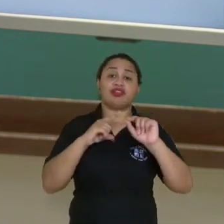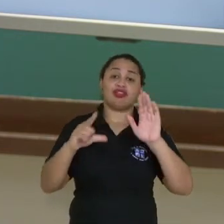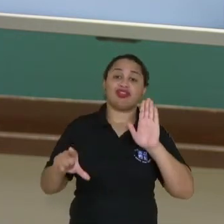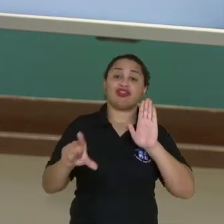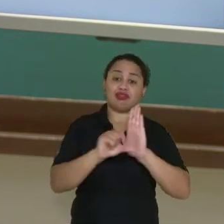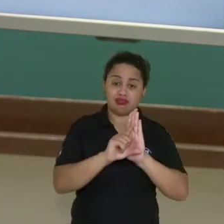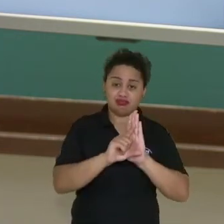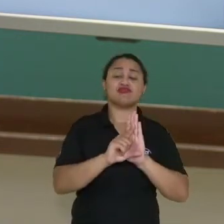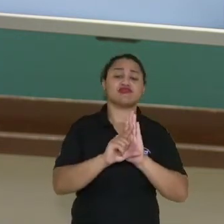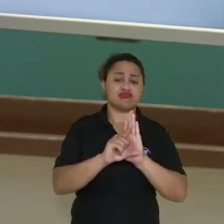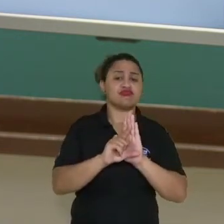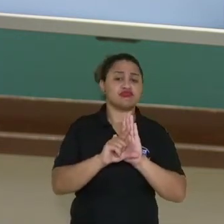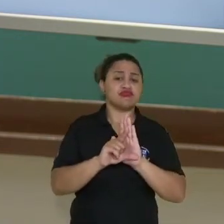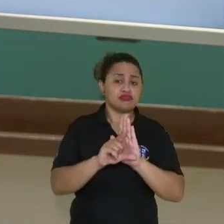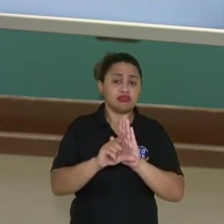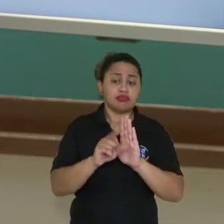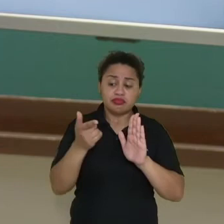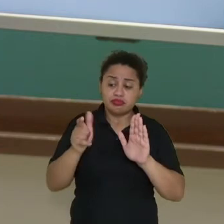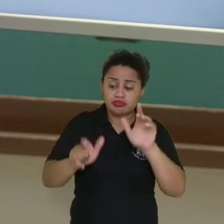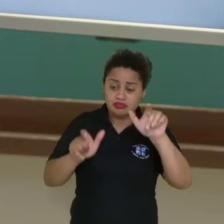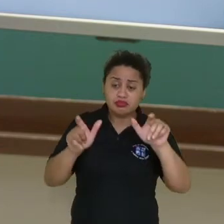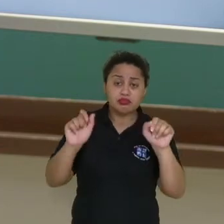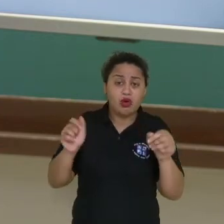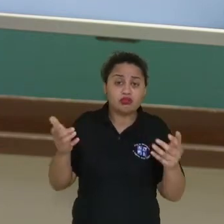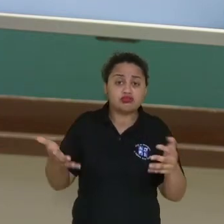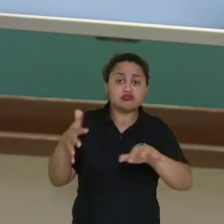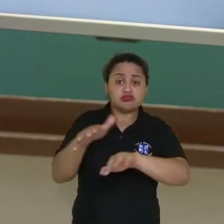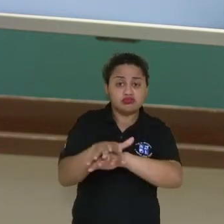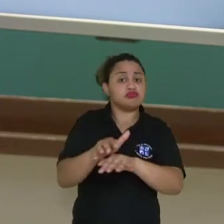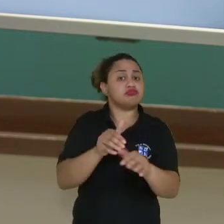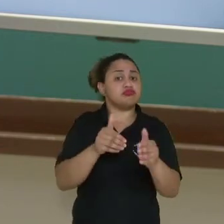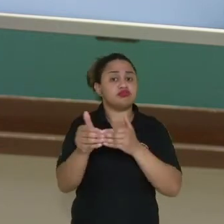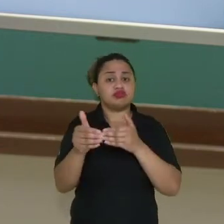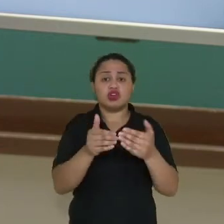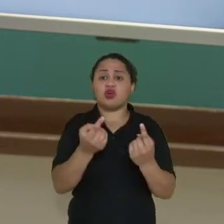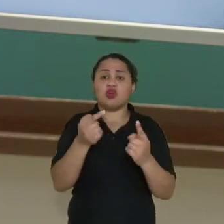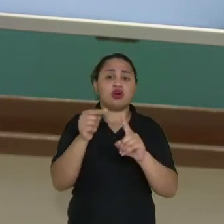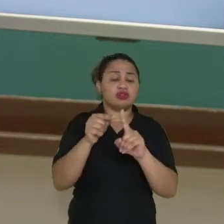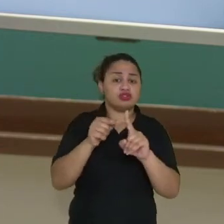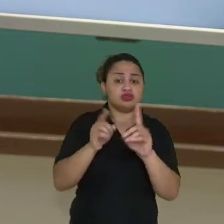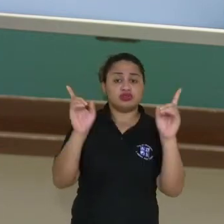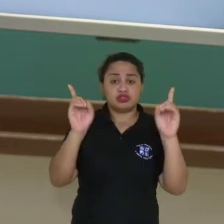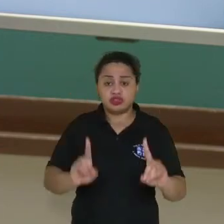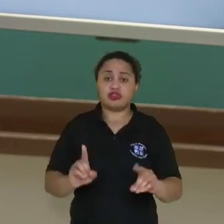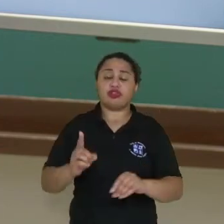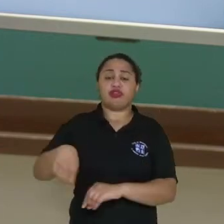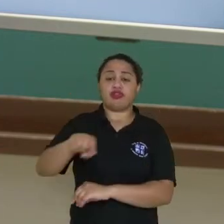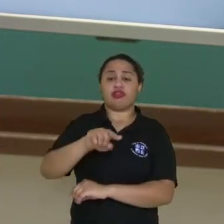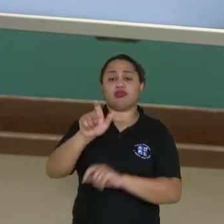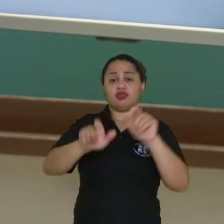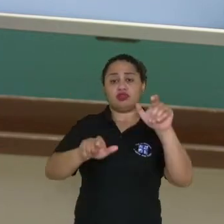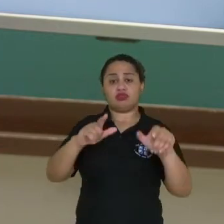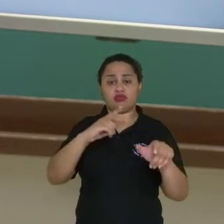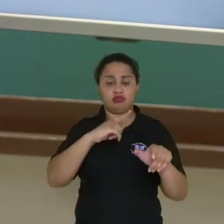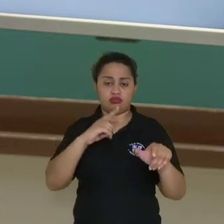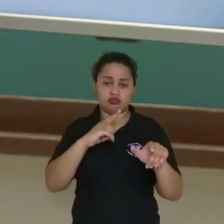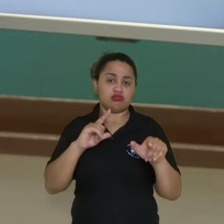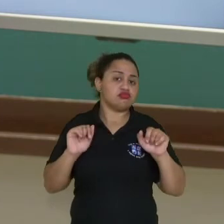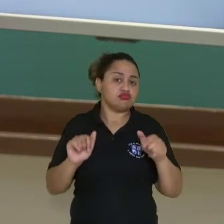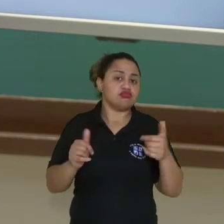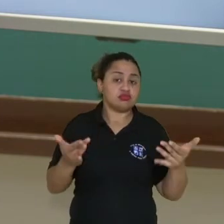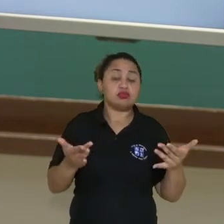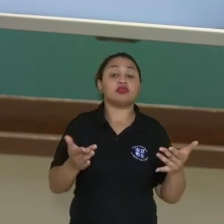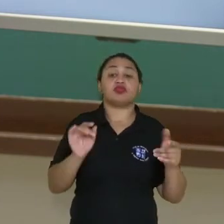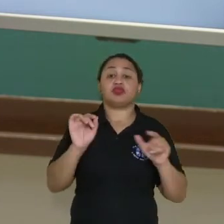que garantem a inclusão dessas pessoas, independente do tipo de deficiência que elas possam ter, né? Então a